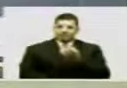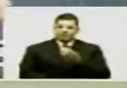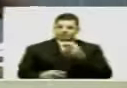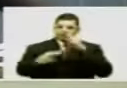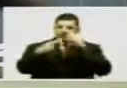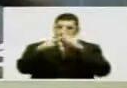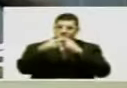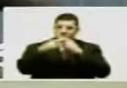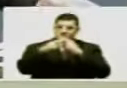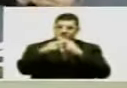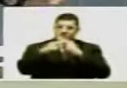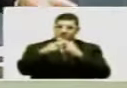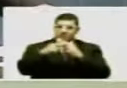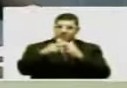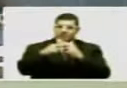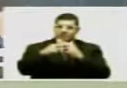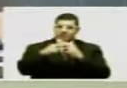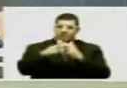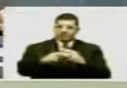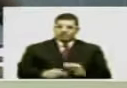Caixa Econômica Federal,